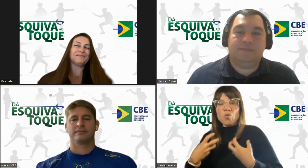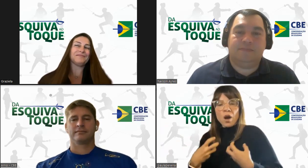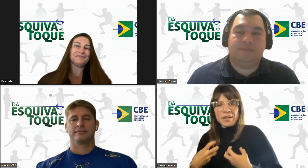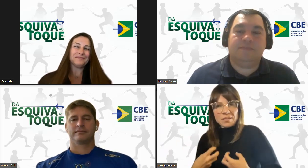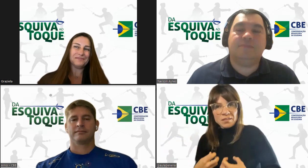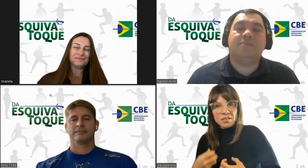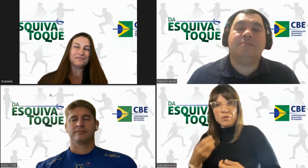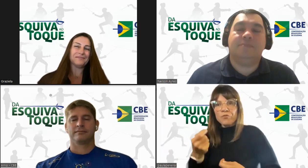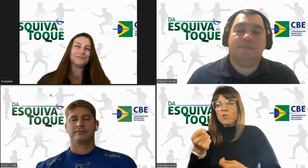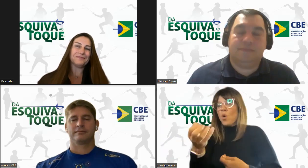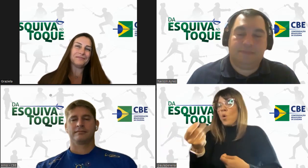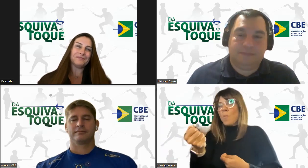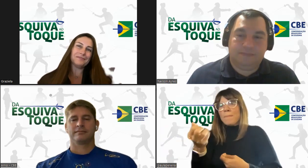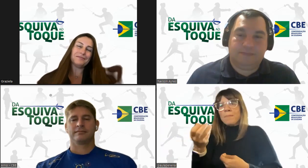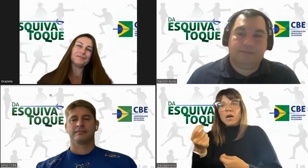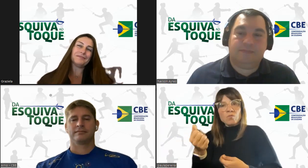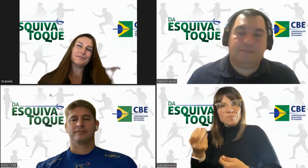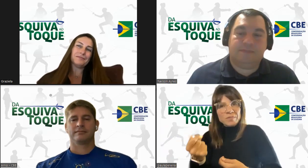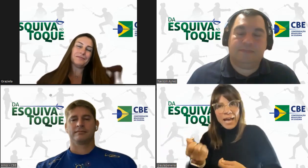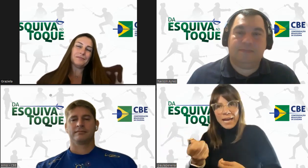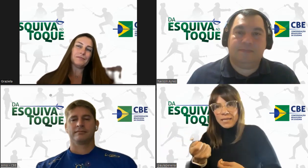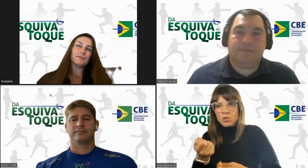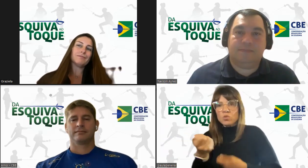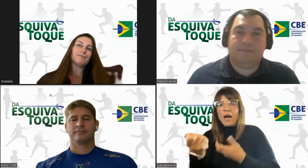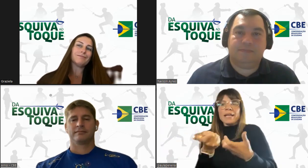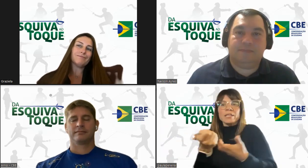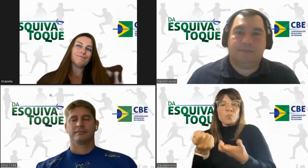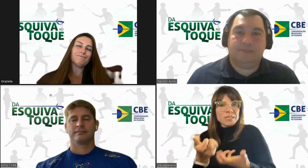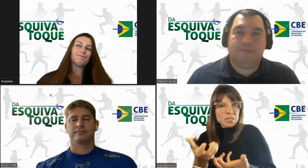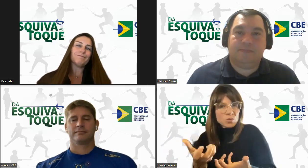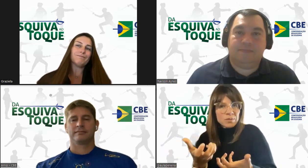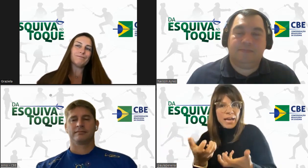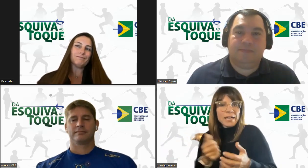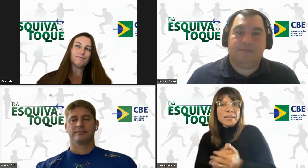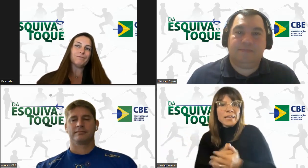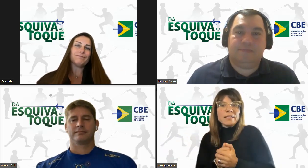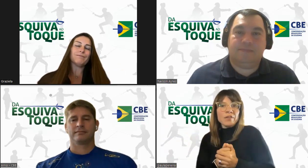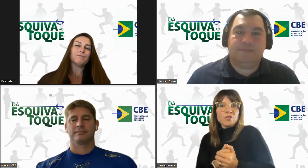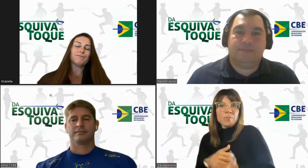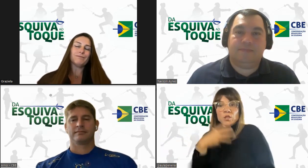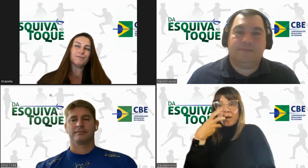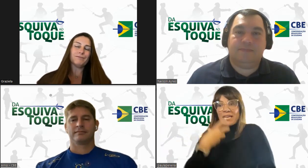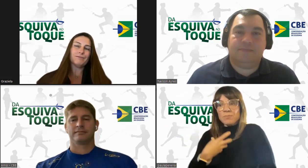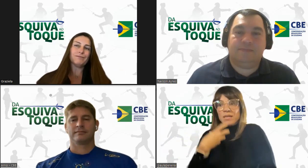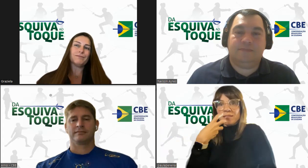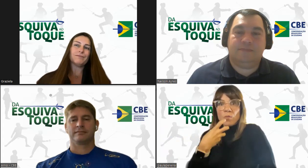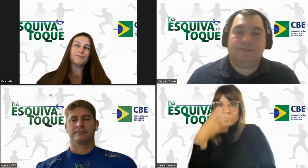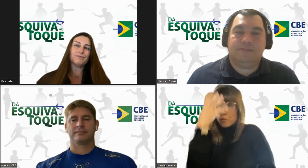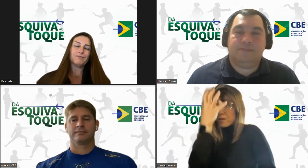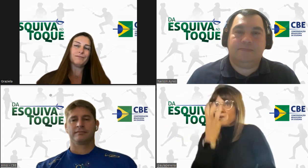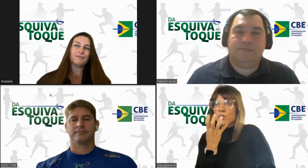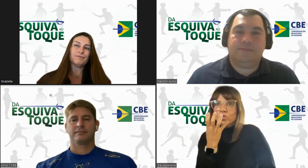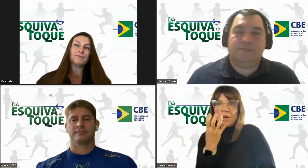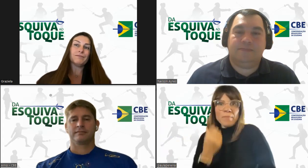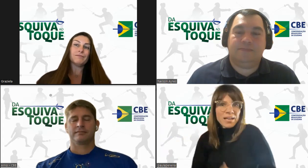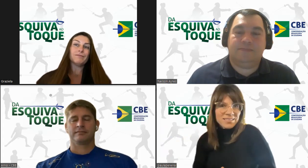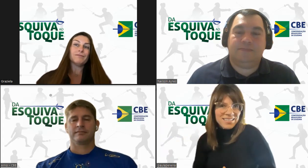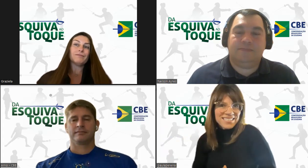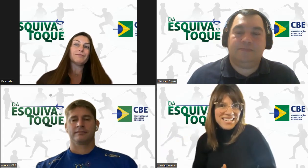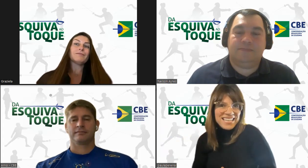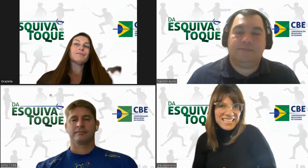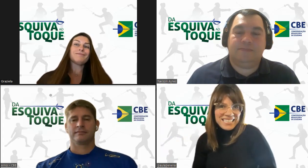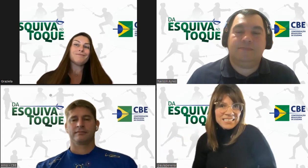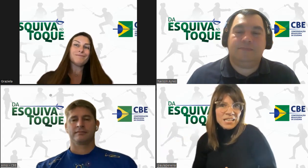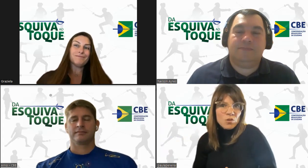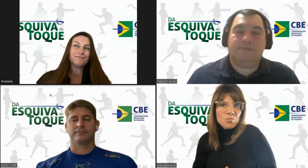um suor excessivo uma mão né que tá Suada eu preciso né ter firmeza uma respiração mas ofegante com